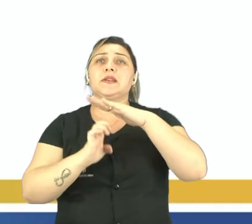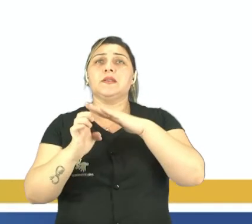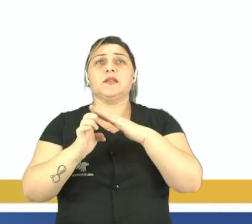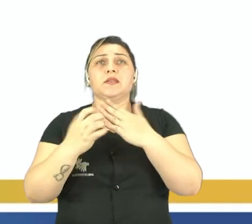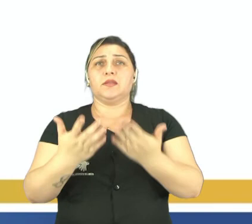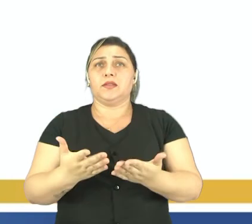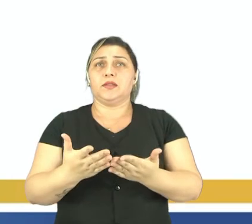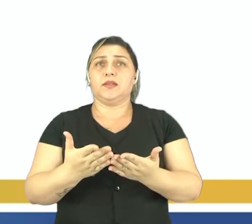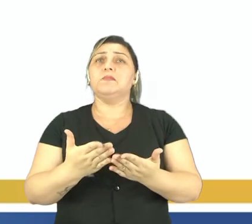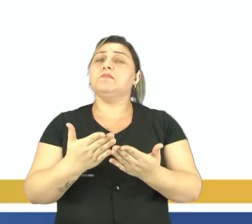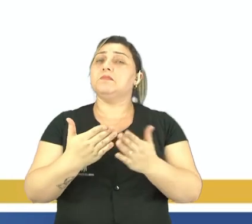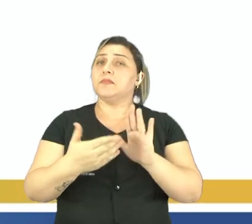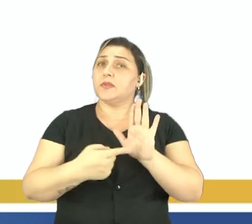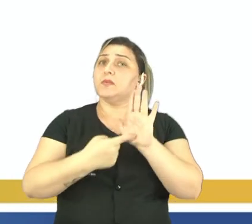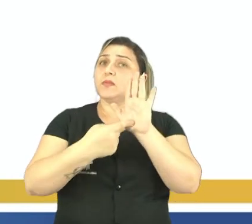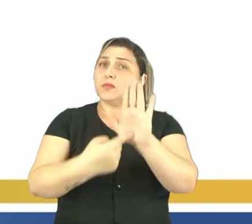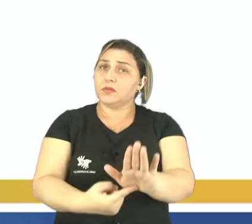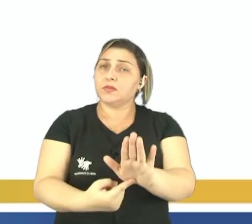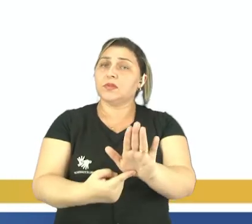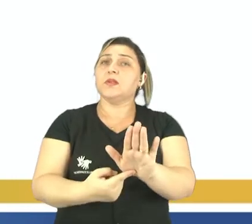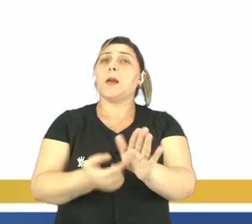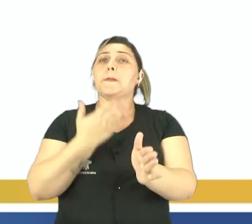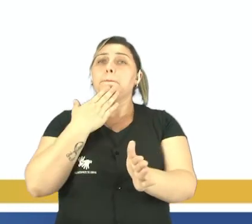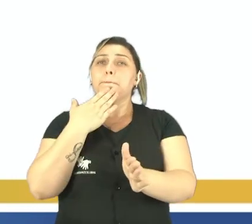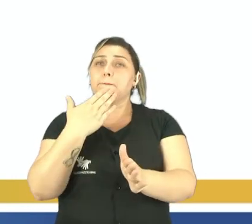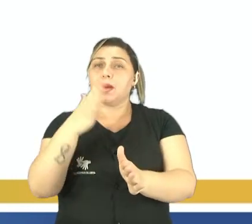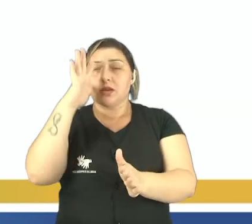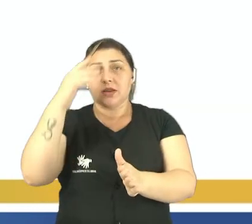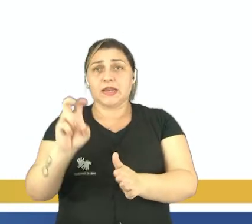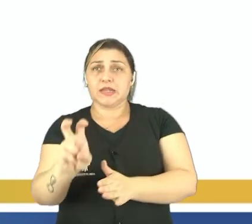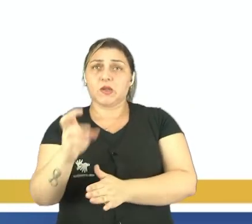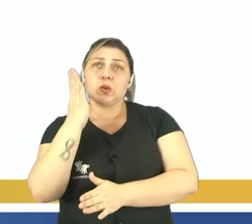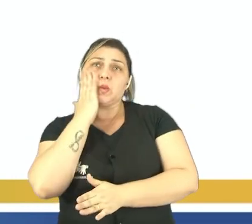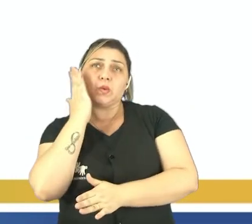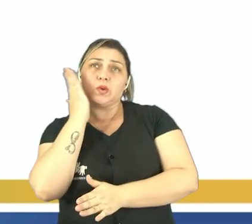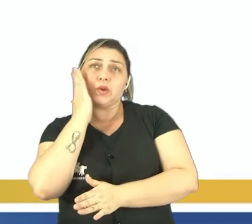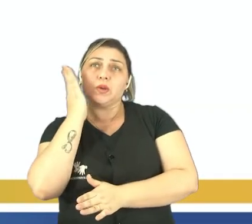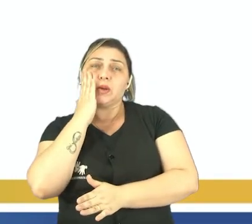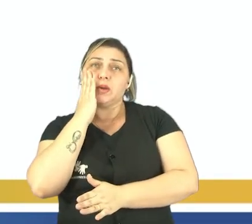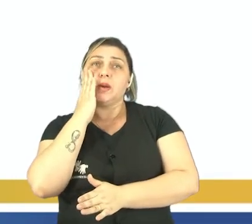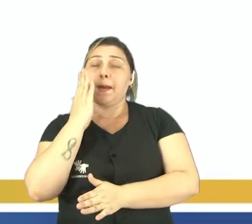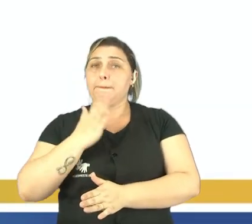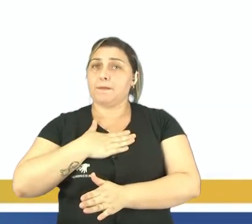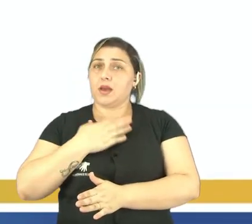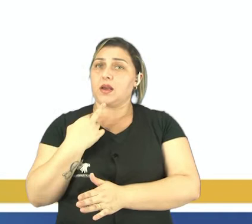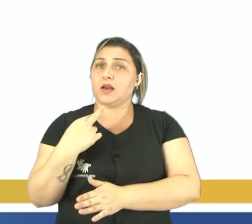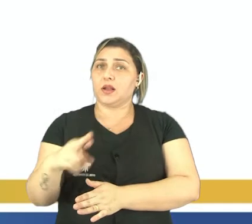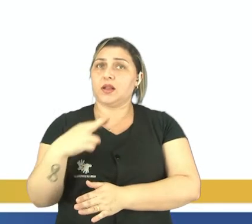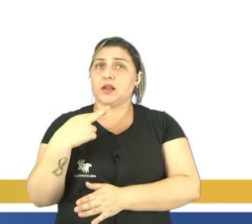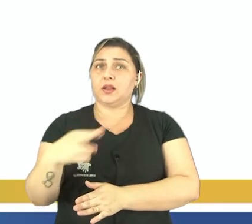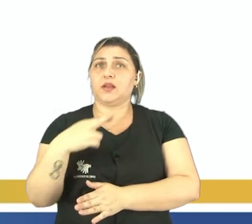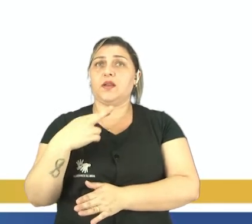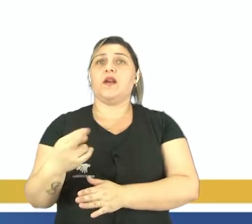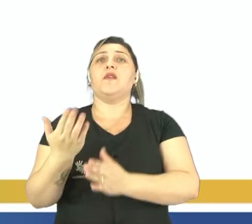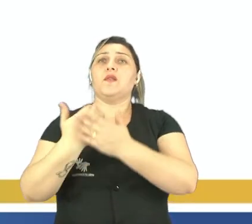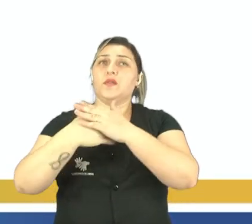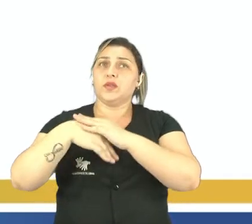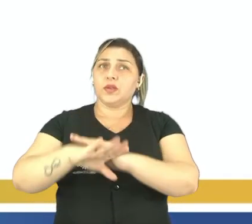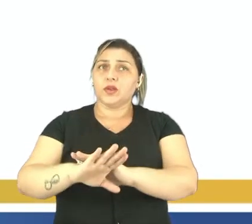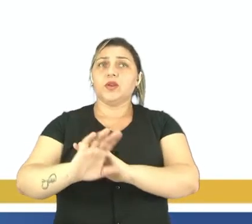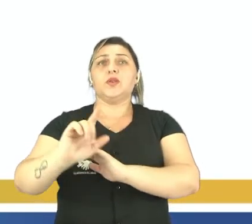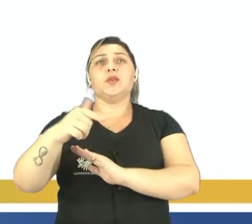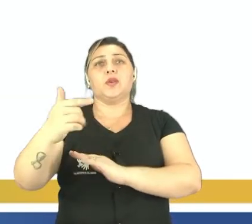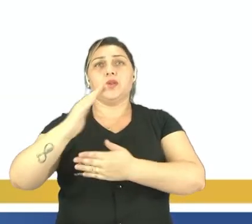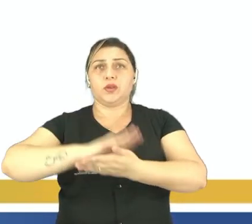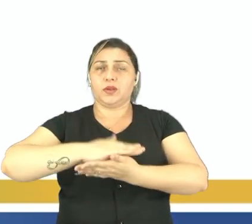reclamação. Diante do exposto, peço solução em até 5 dias para a minha reclamação, com reenvio de outro